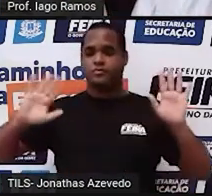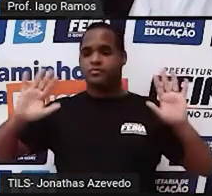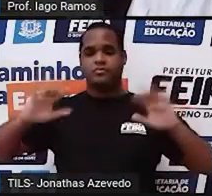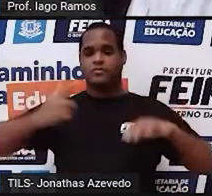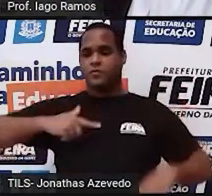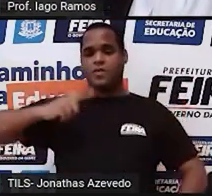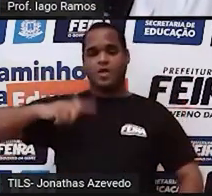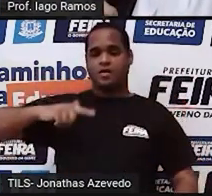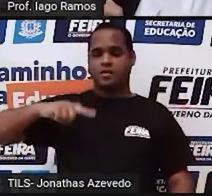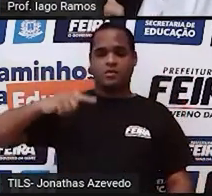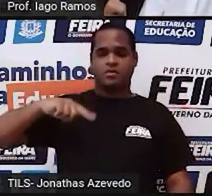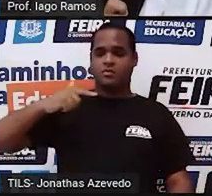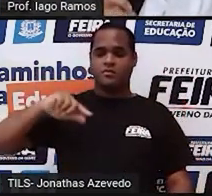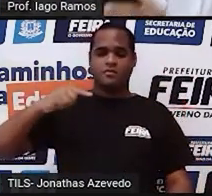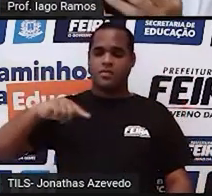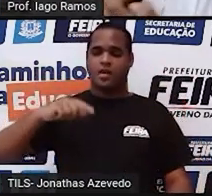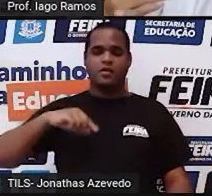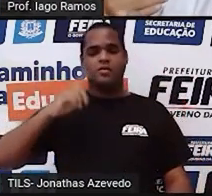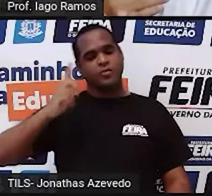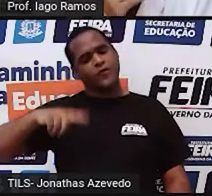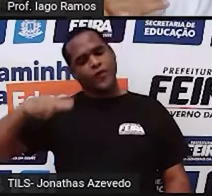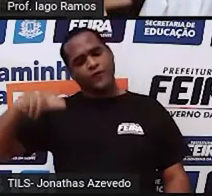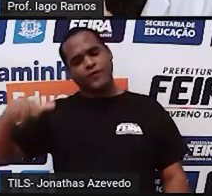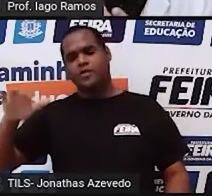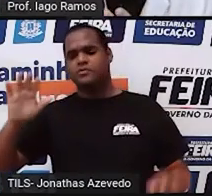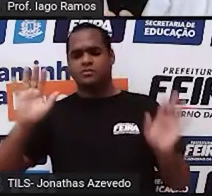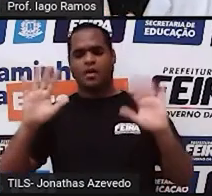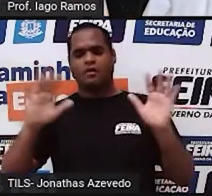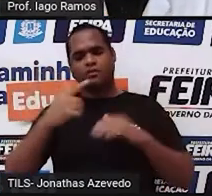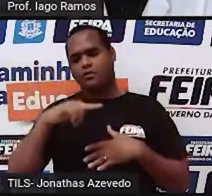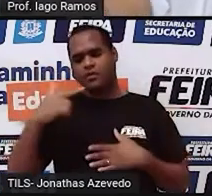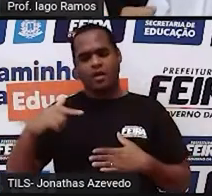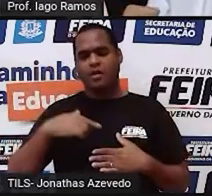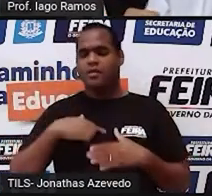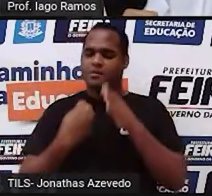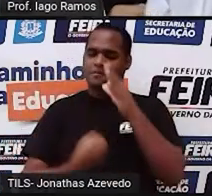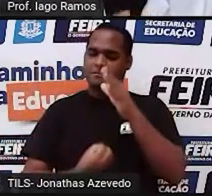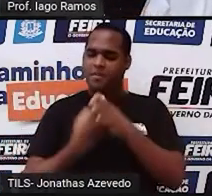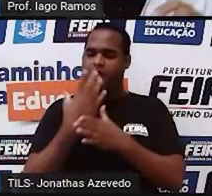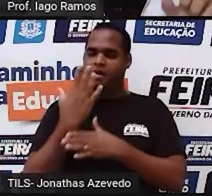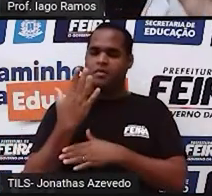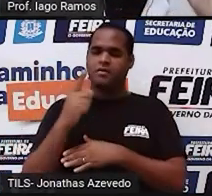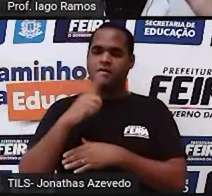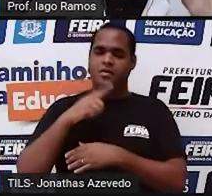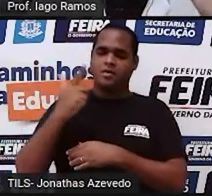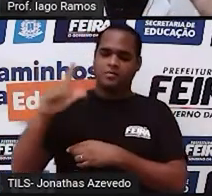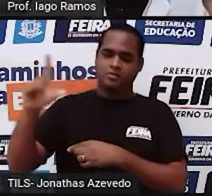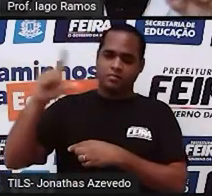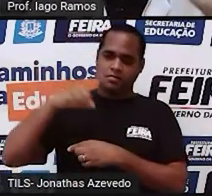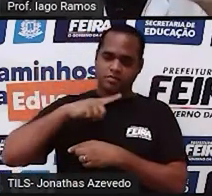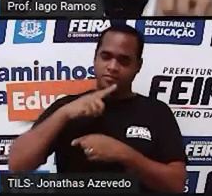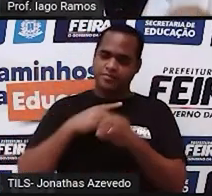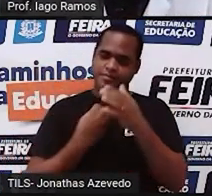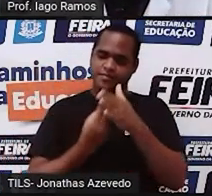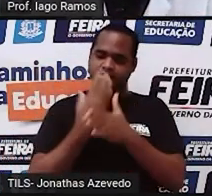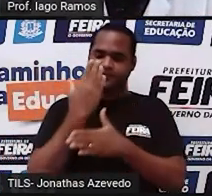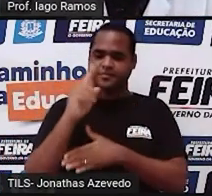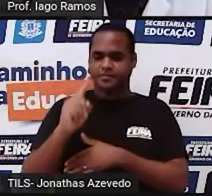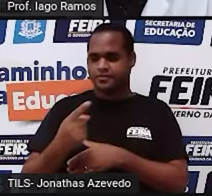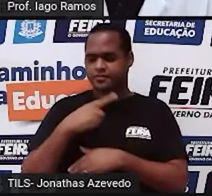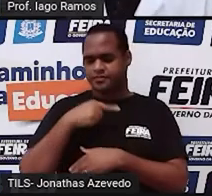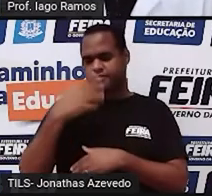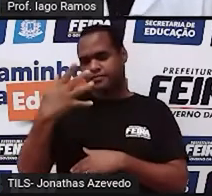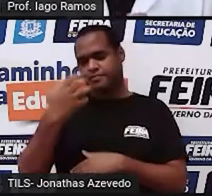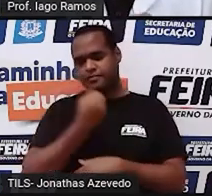não tem uma repetição tempo todo deles eles podem até aparecer em outro momento sei lá apareceu logo depois da,